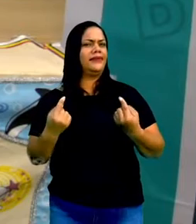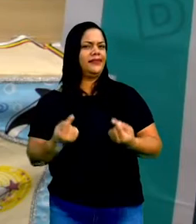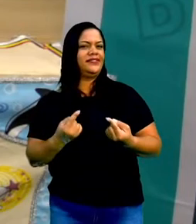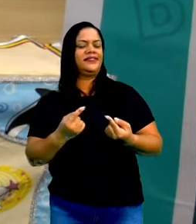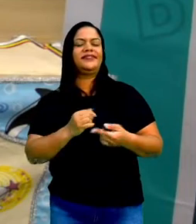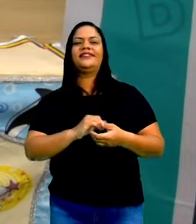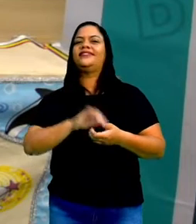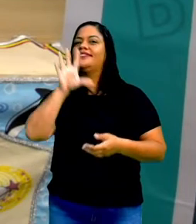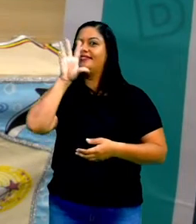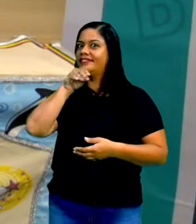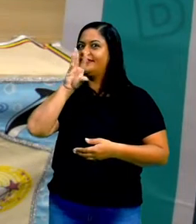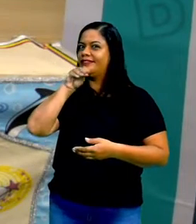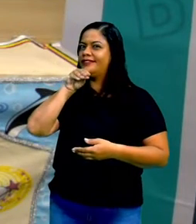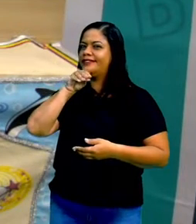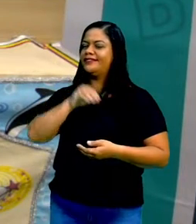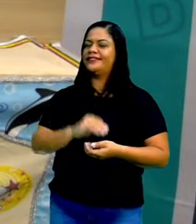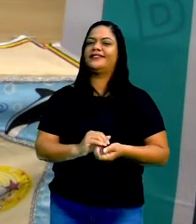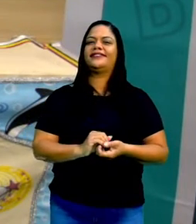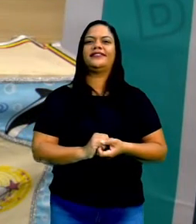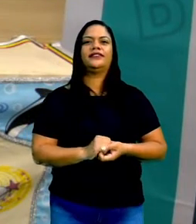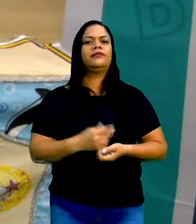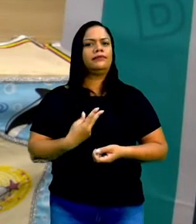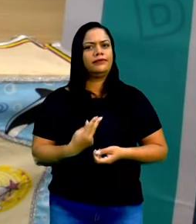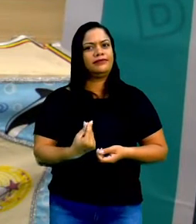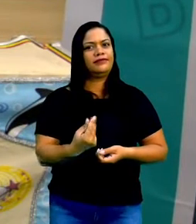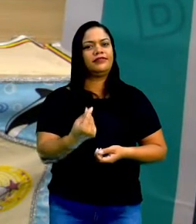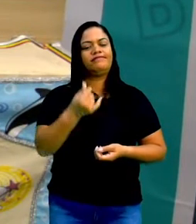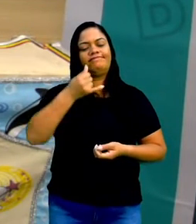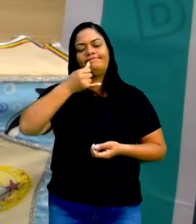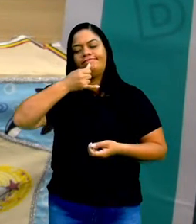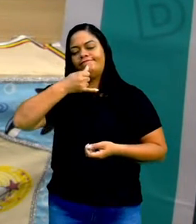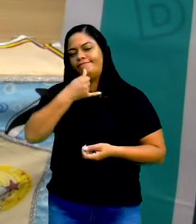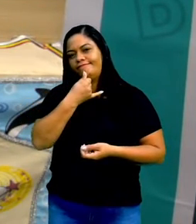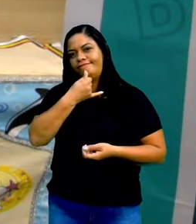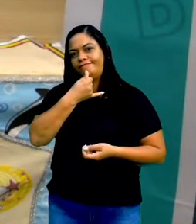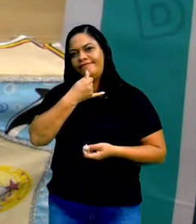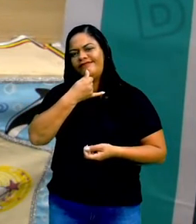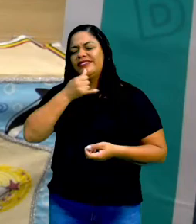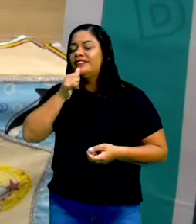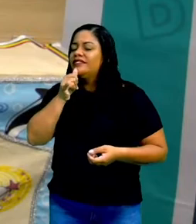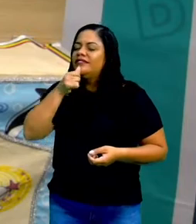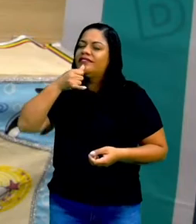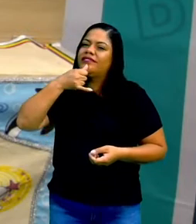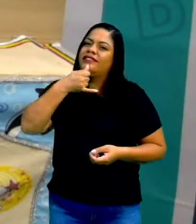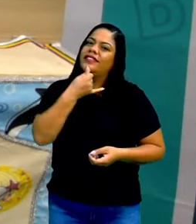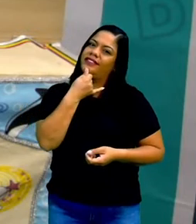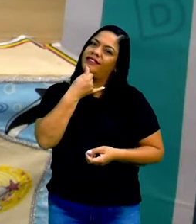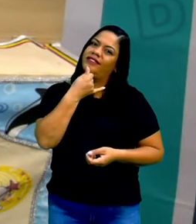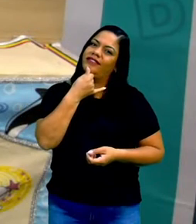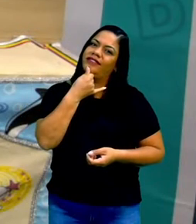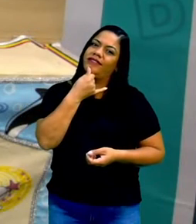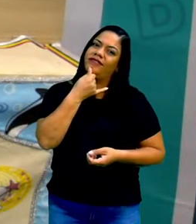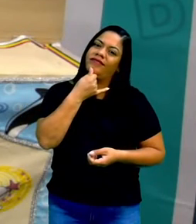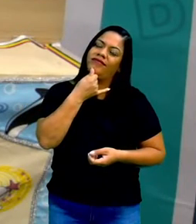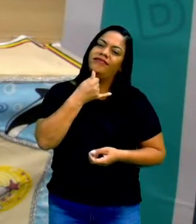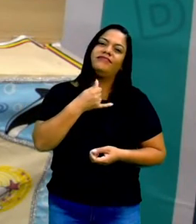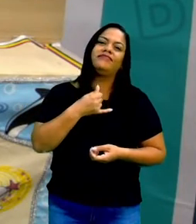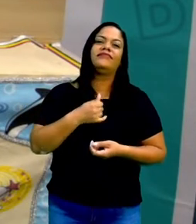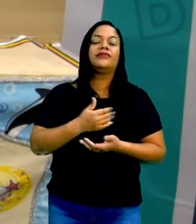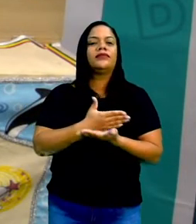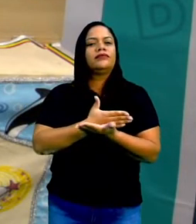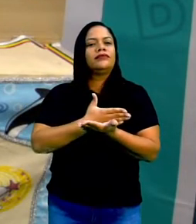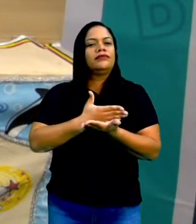assim, o patinho continuou triste, leiturinha. Tão triste ele ficava. Então